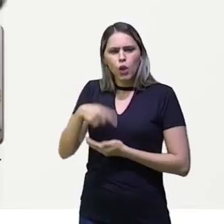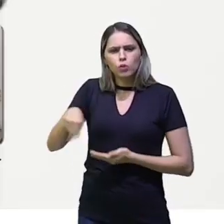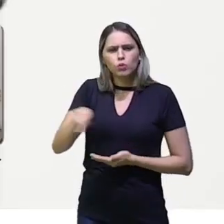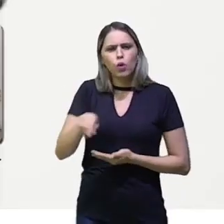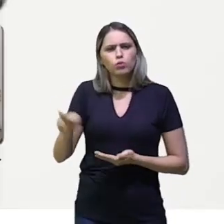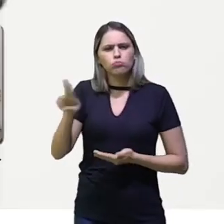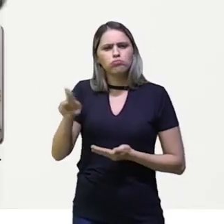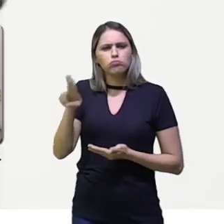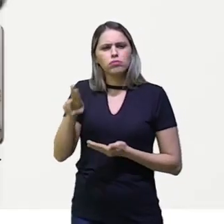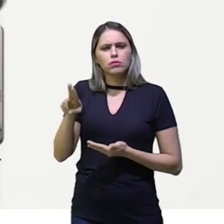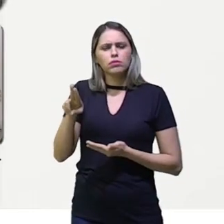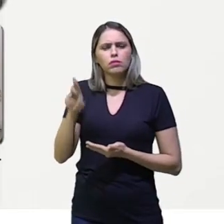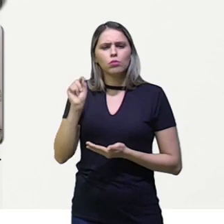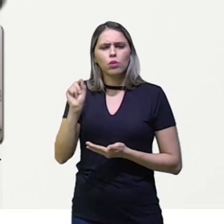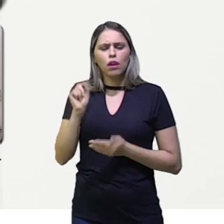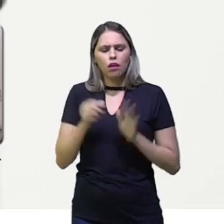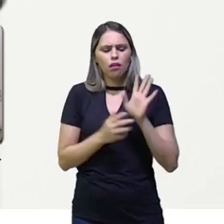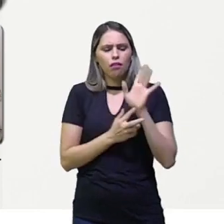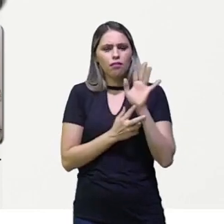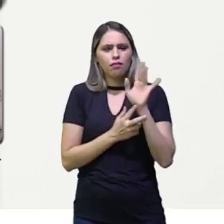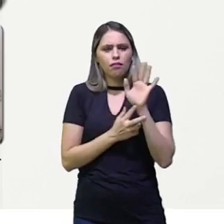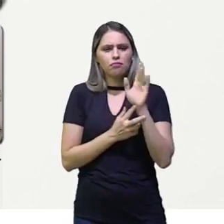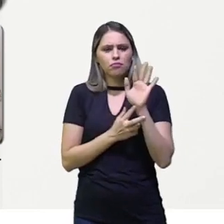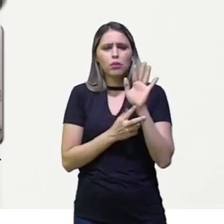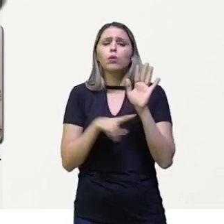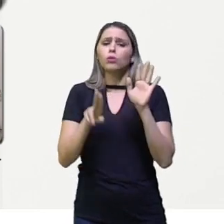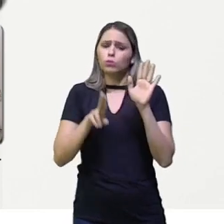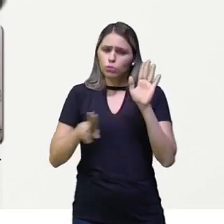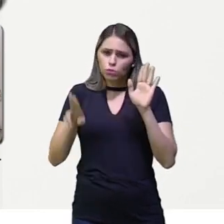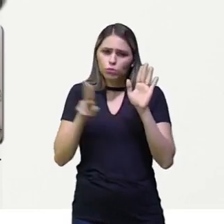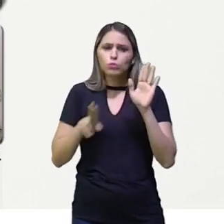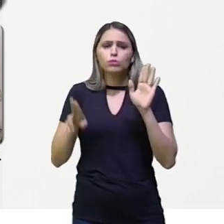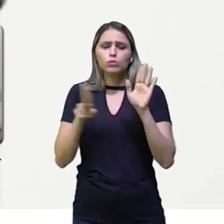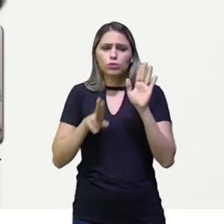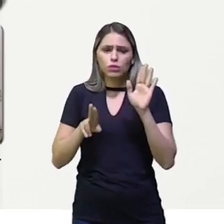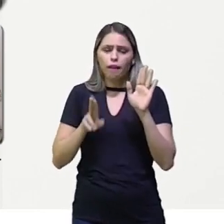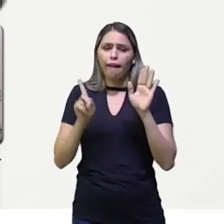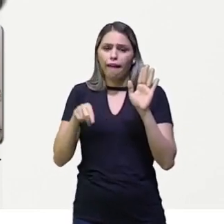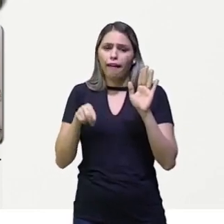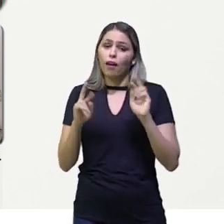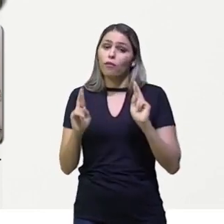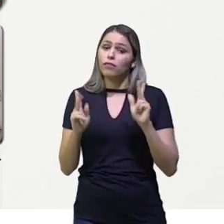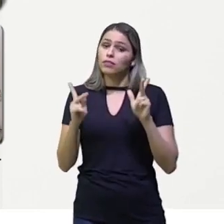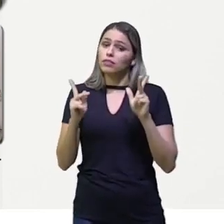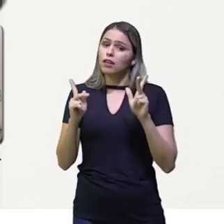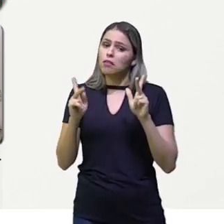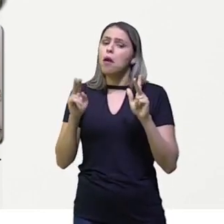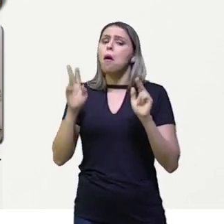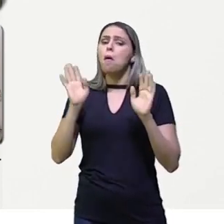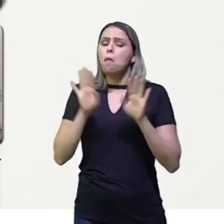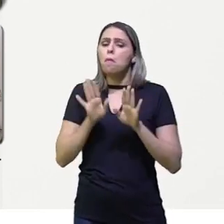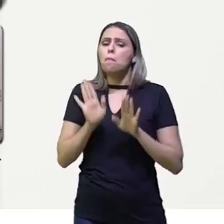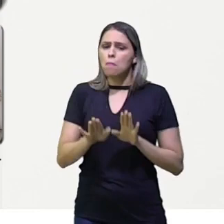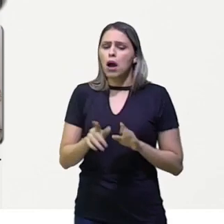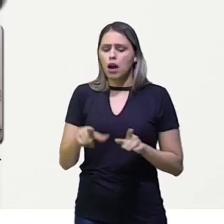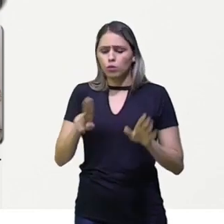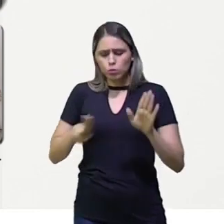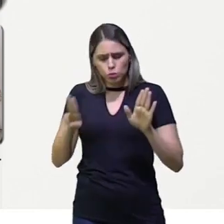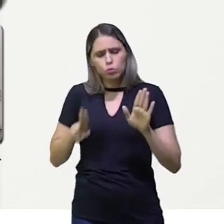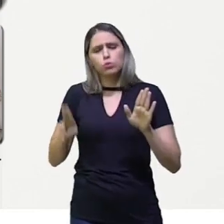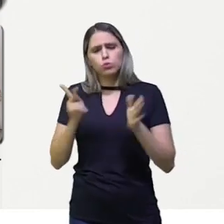ainda o palmo como instrumento, não é convencional, mas usamos. Mas também